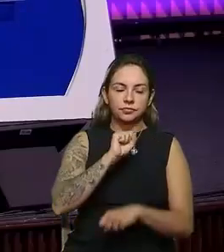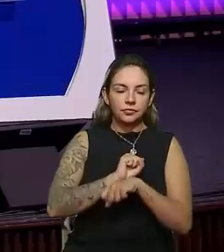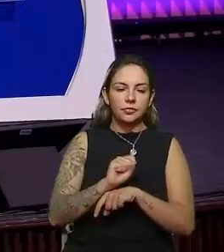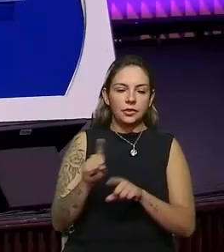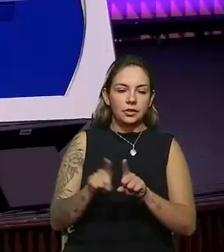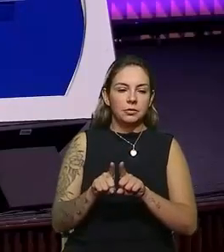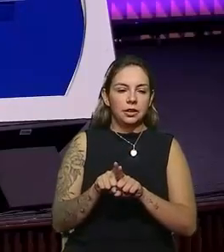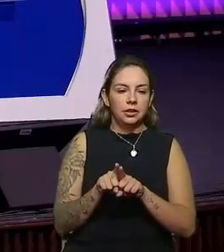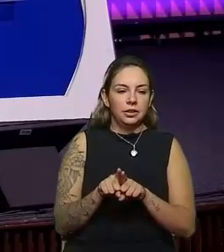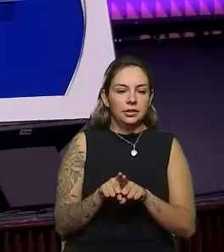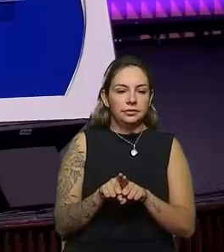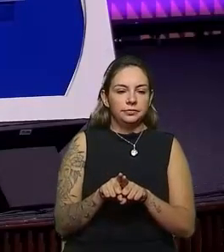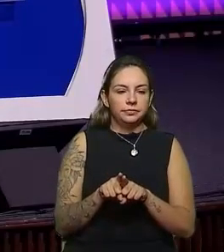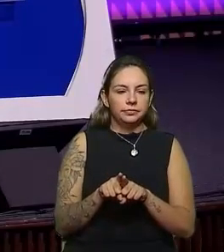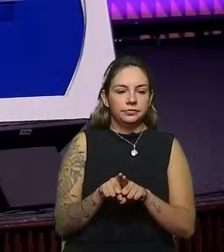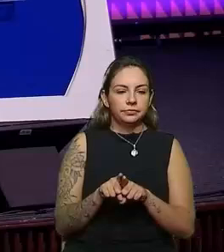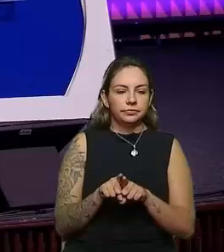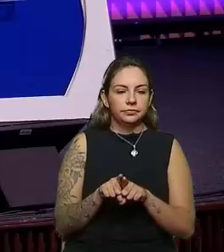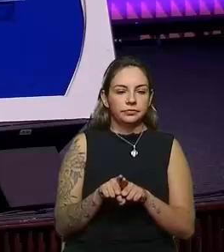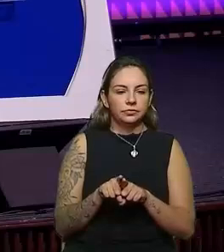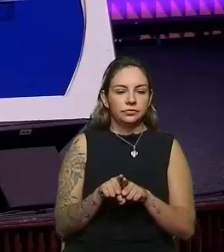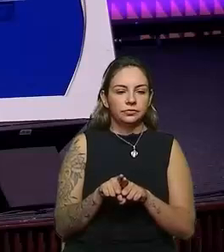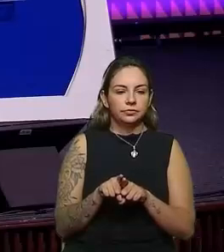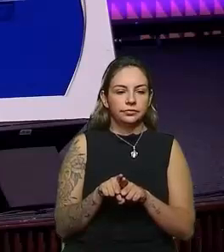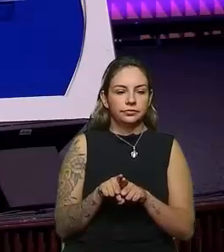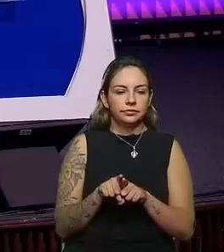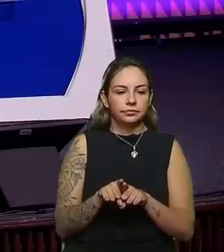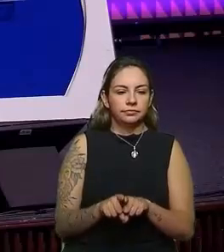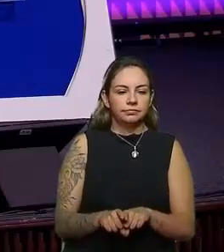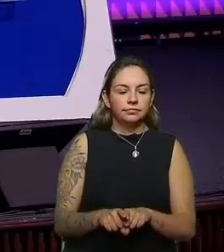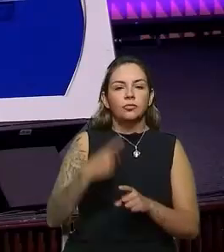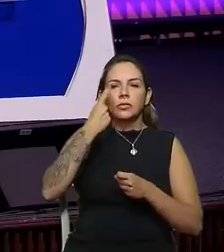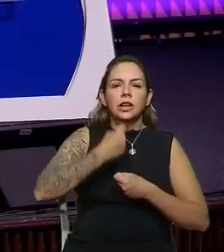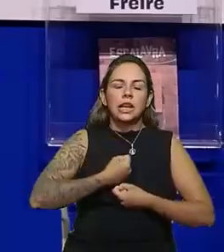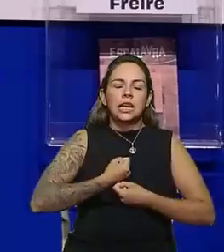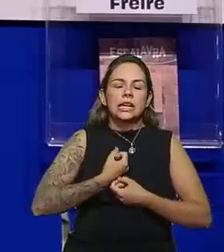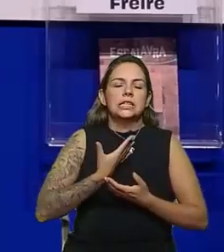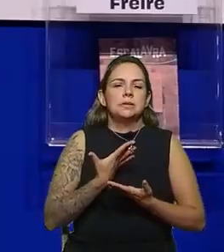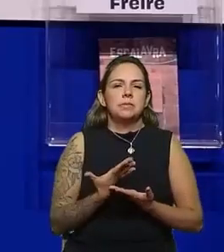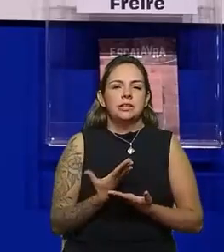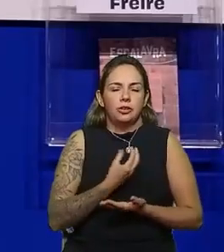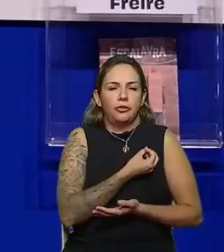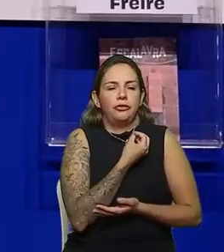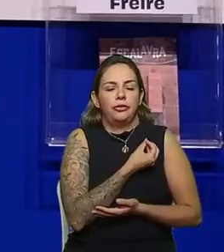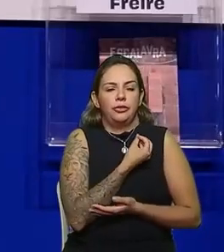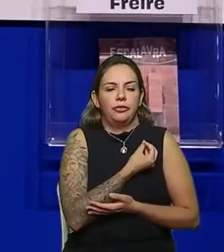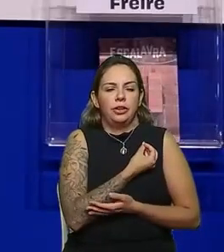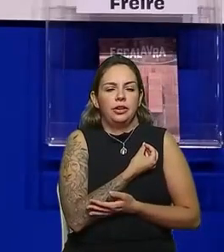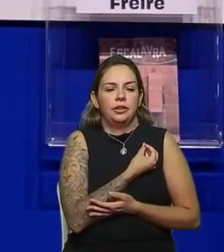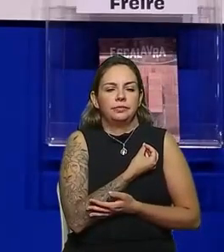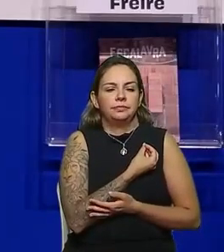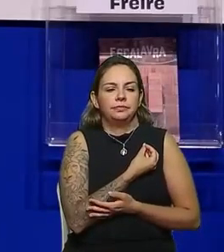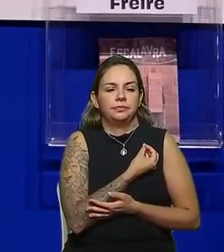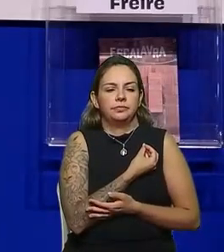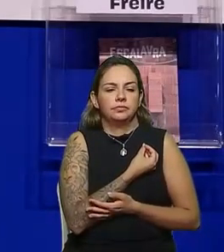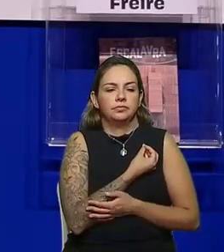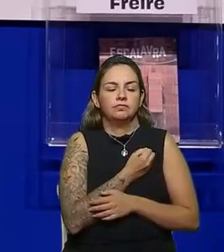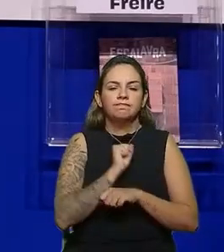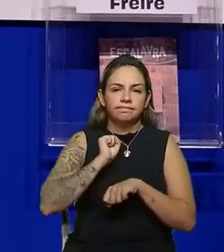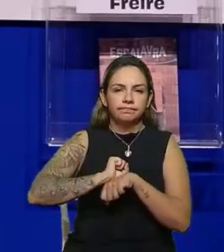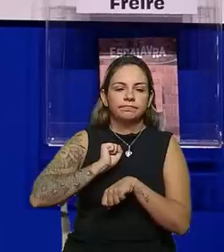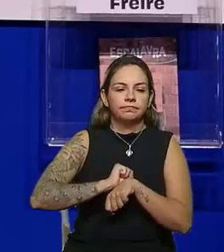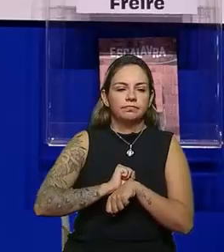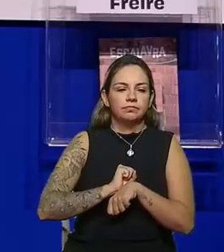esperança também, Pedro, e tenho aqui uma expressão muito viva da